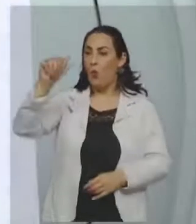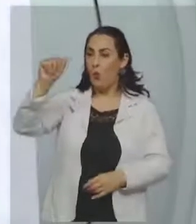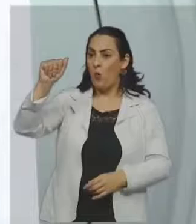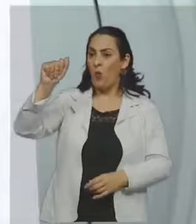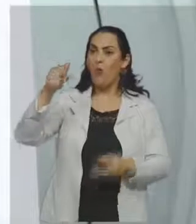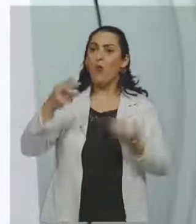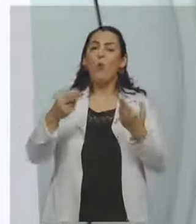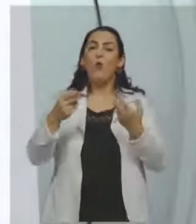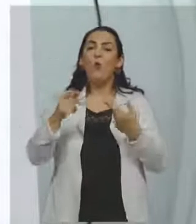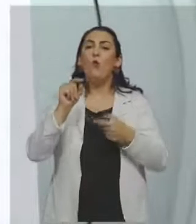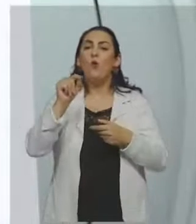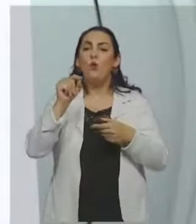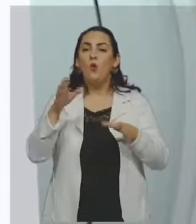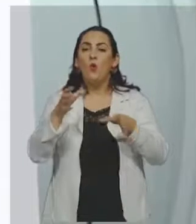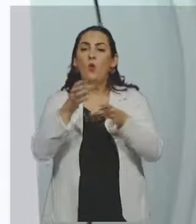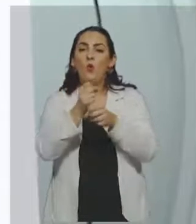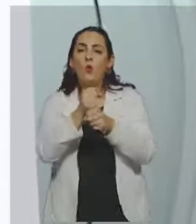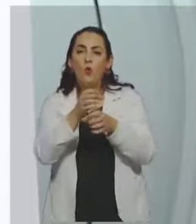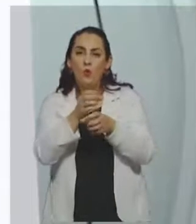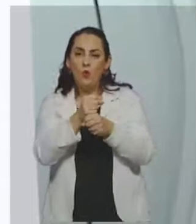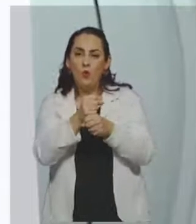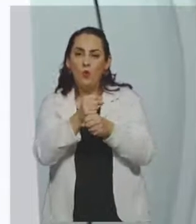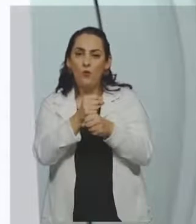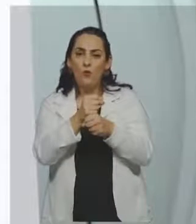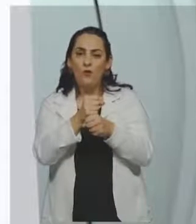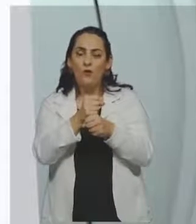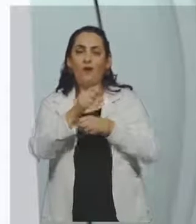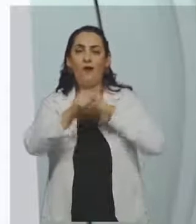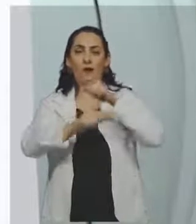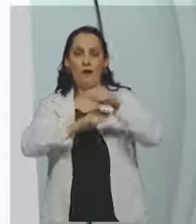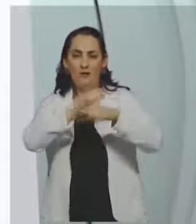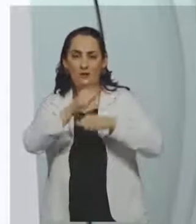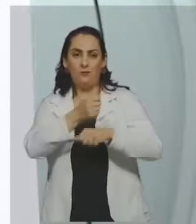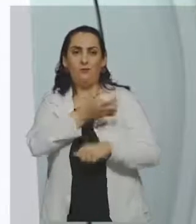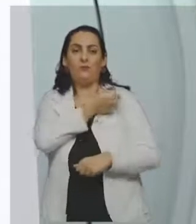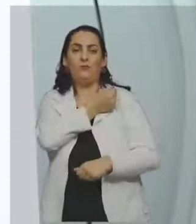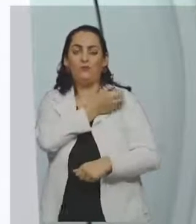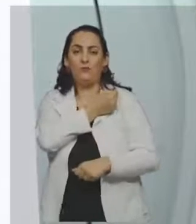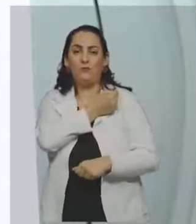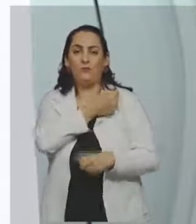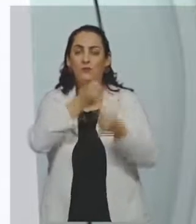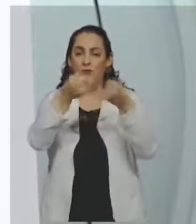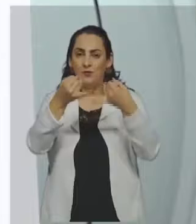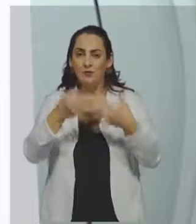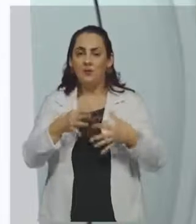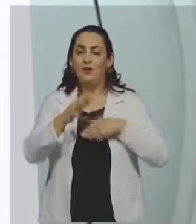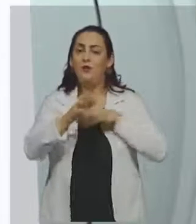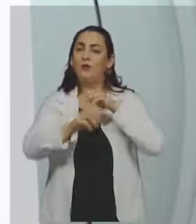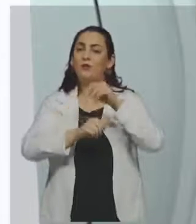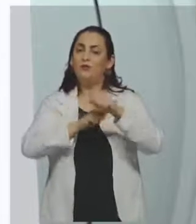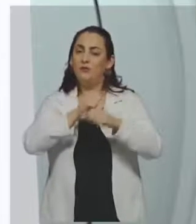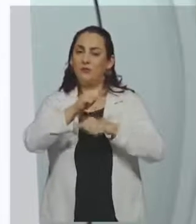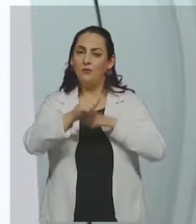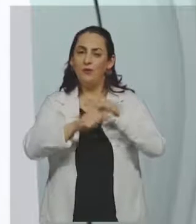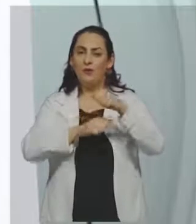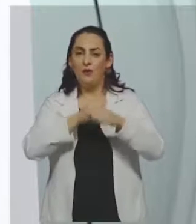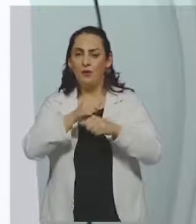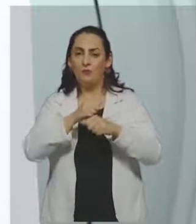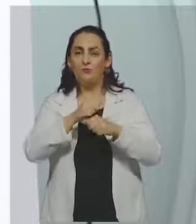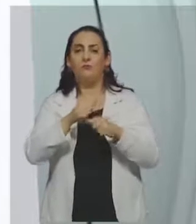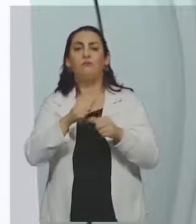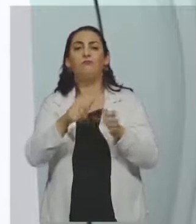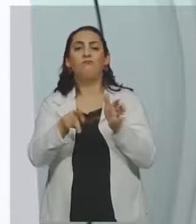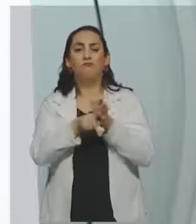atômico mais o número de nêutrons, certo? Se eu sei que a massa é 138